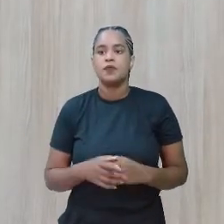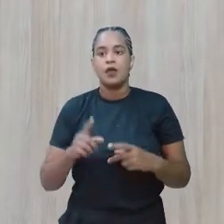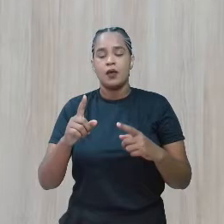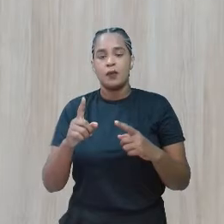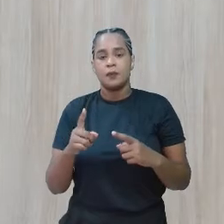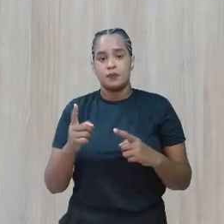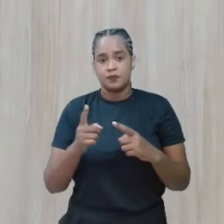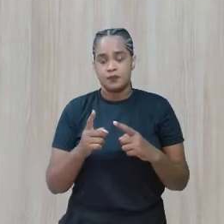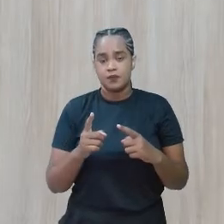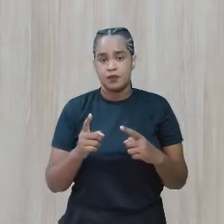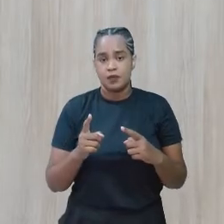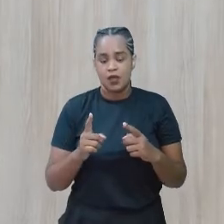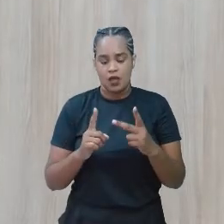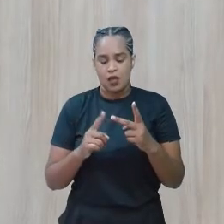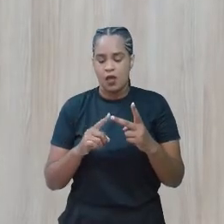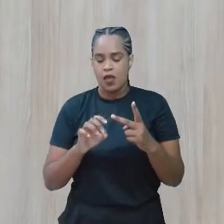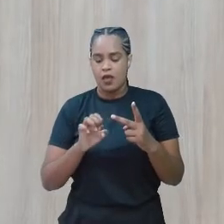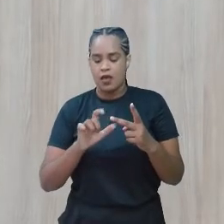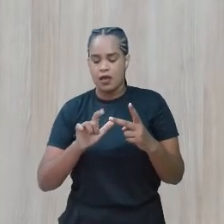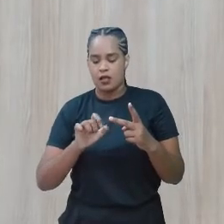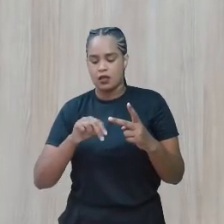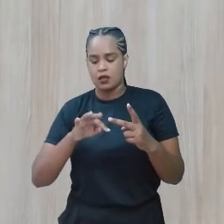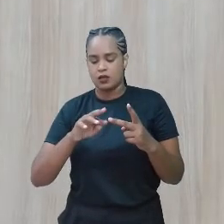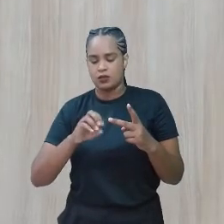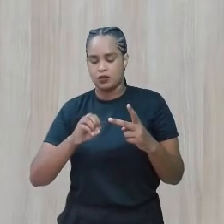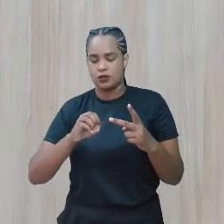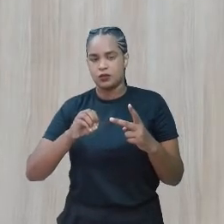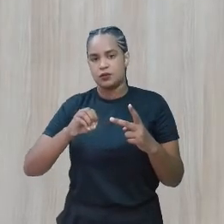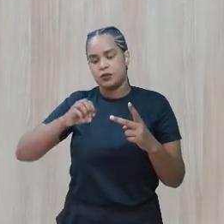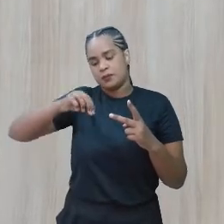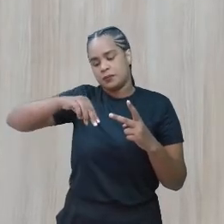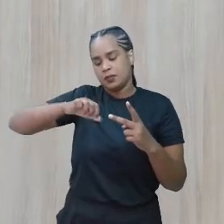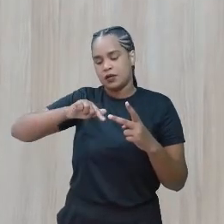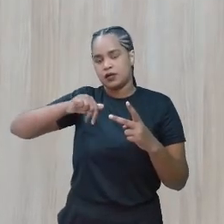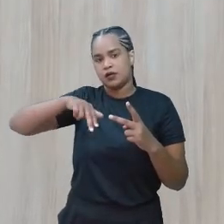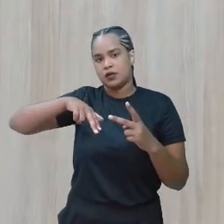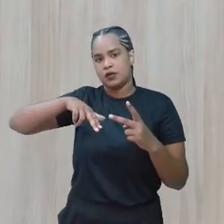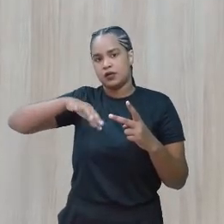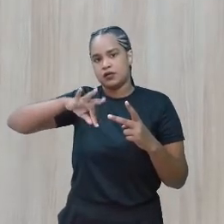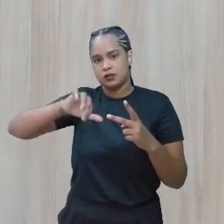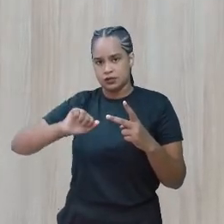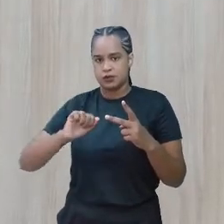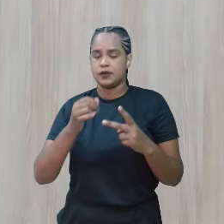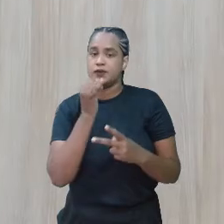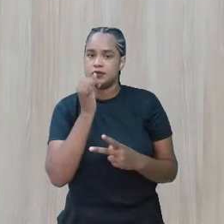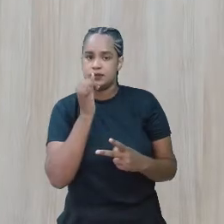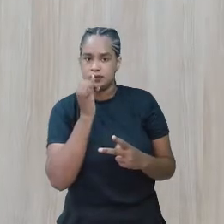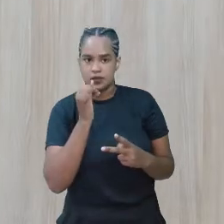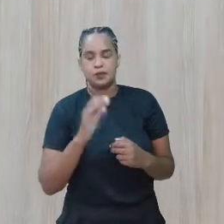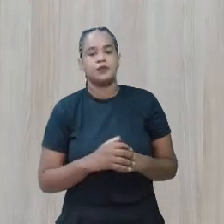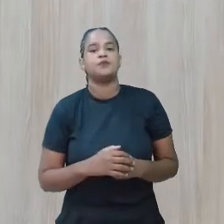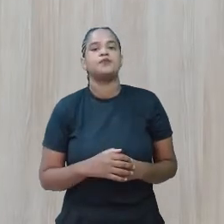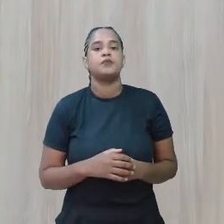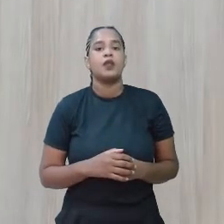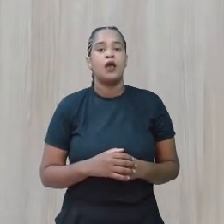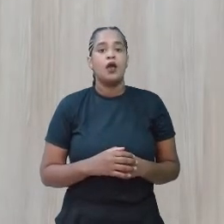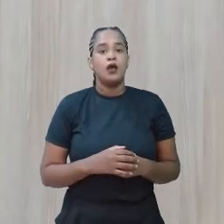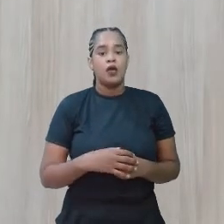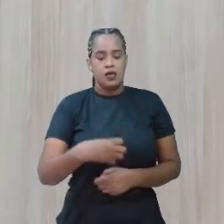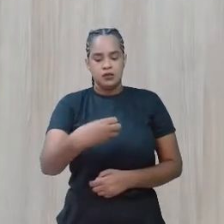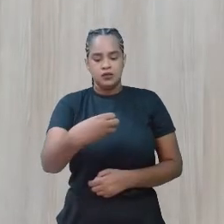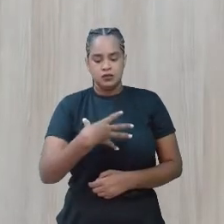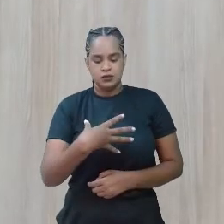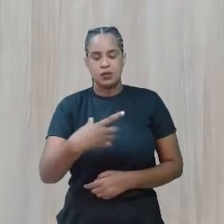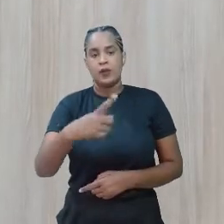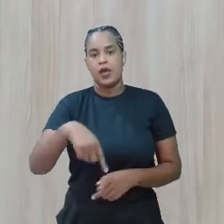seriam as ondas eletromagnéticas, que vai acontecer aonde? Lá no micro-ondas, na ultrassom, mas